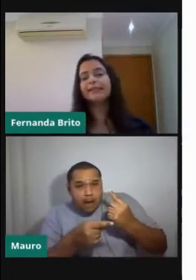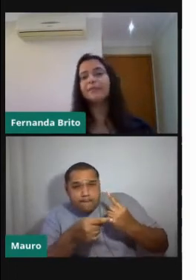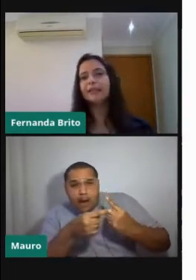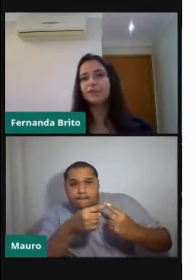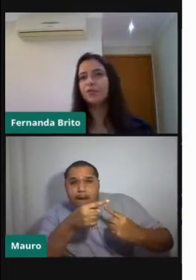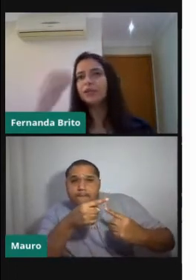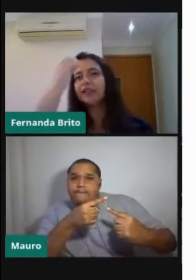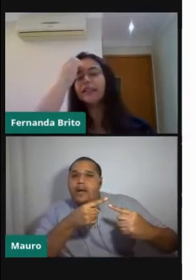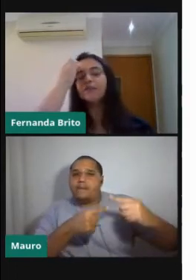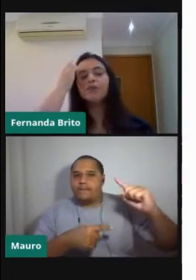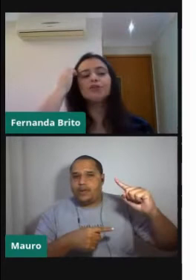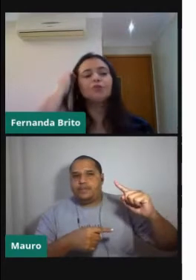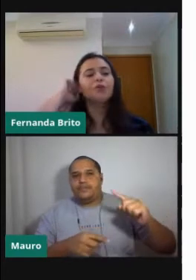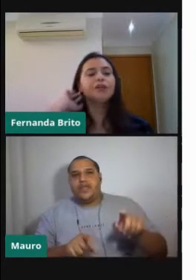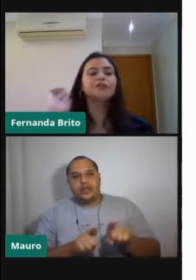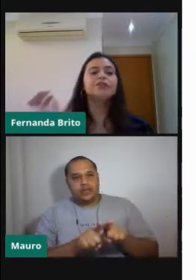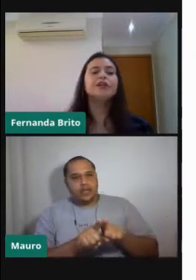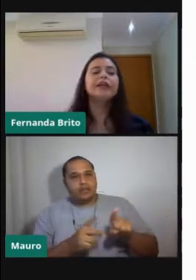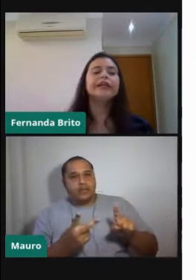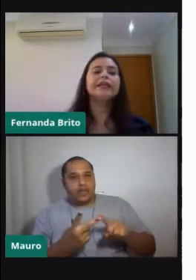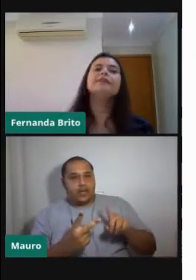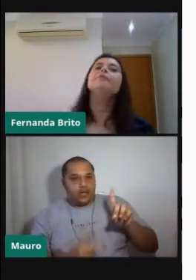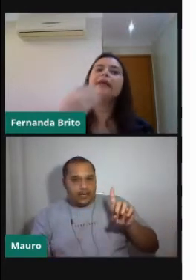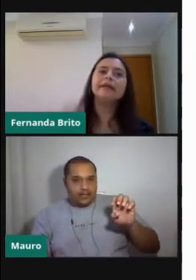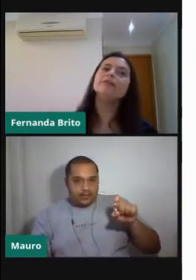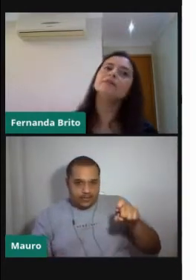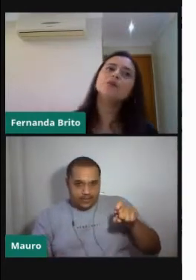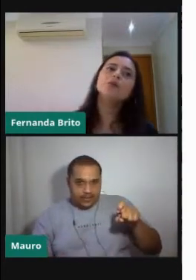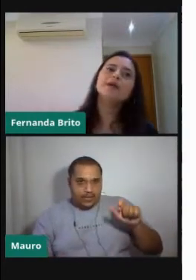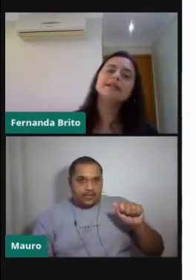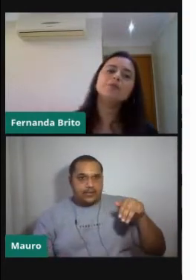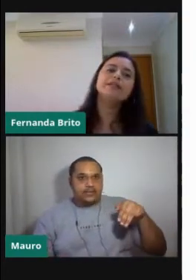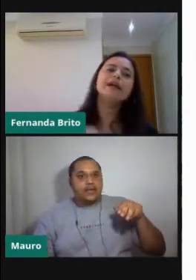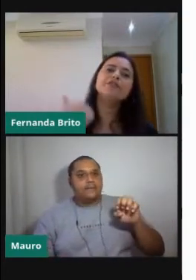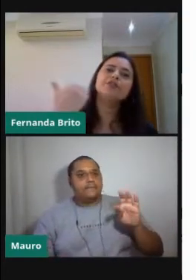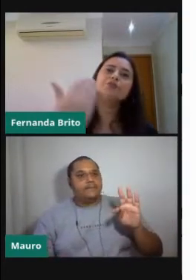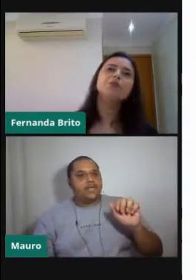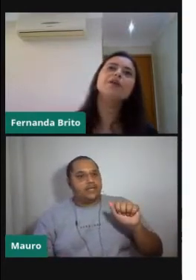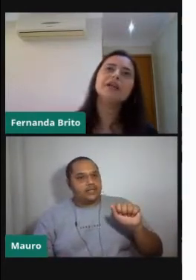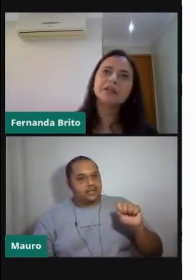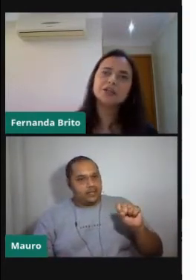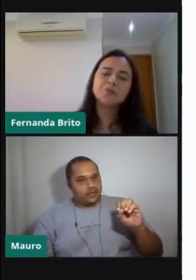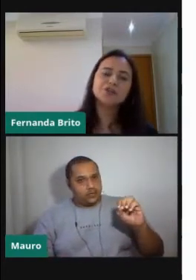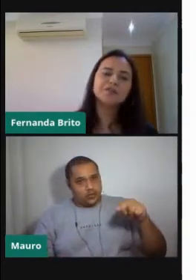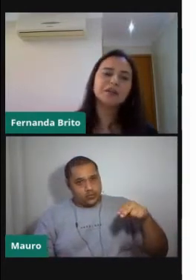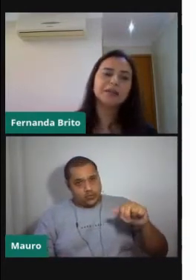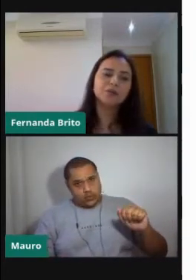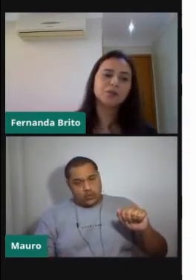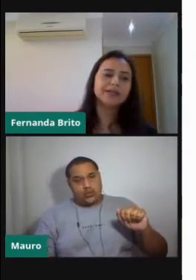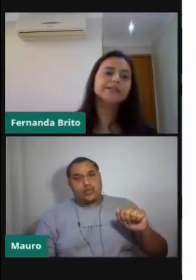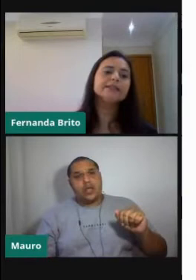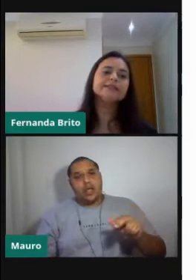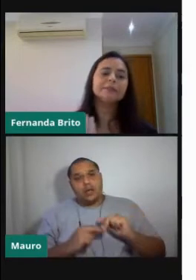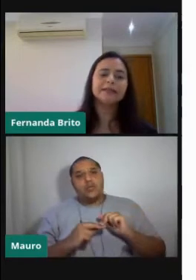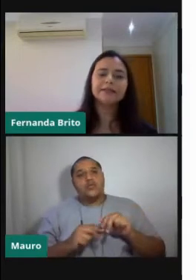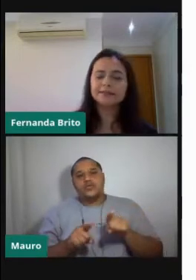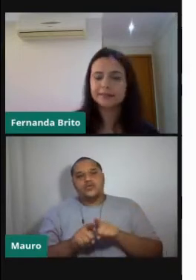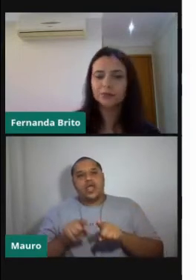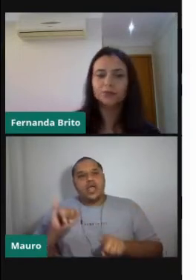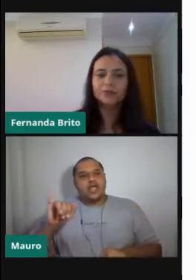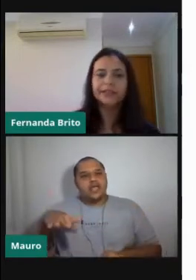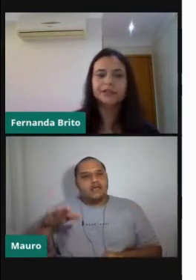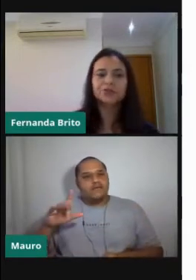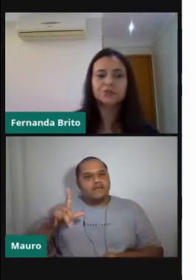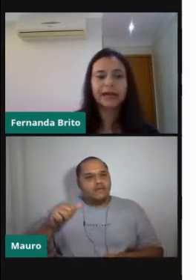O uso da dexametasona, né, do corticoide, também com essa abordagem do bloqueio da resposta inflamatória, também